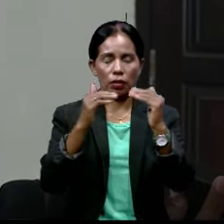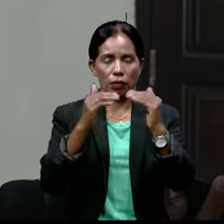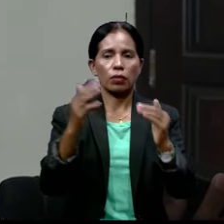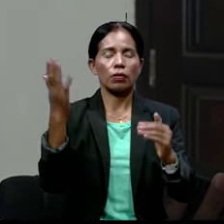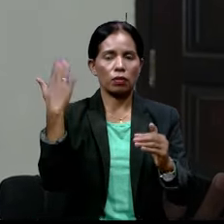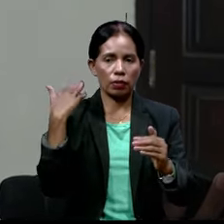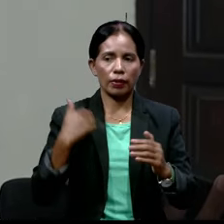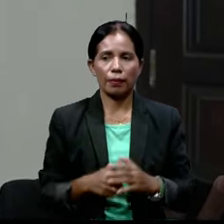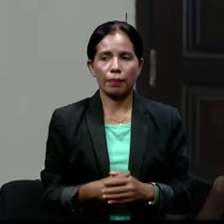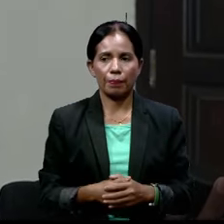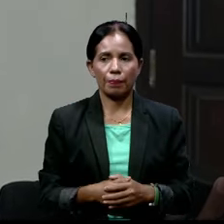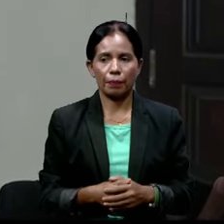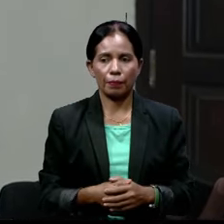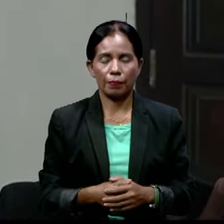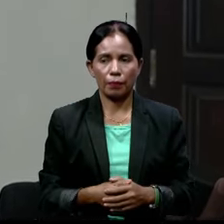anterior,